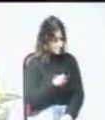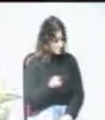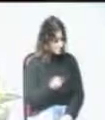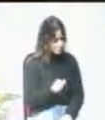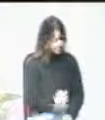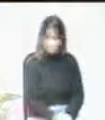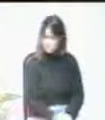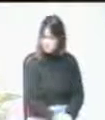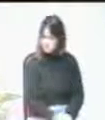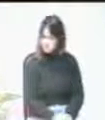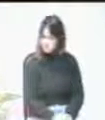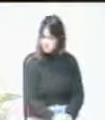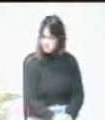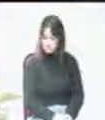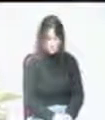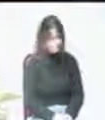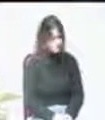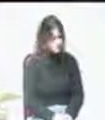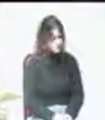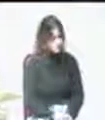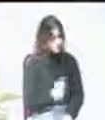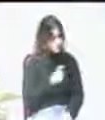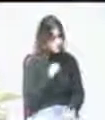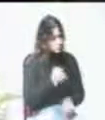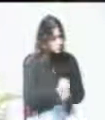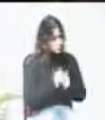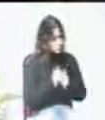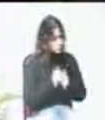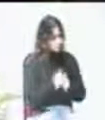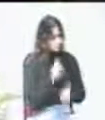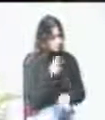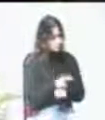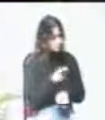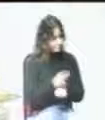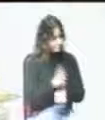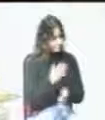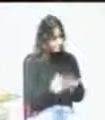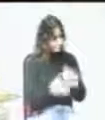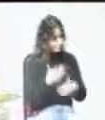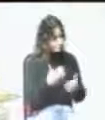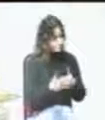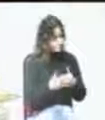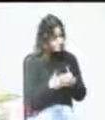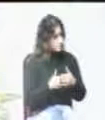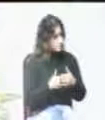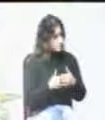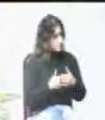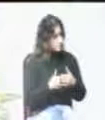Seus habitantes cuidaram de toda a cidade.